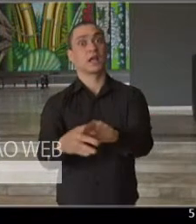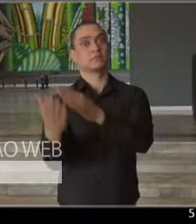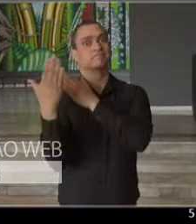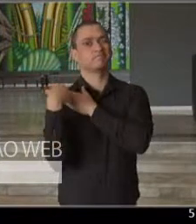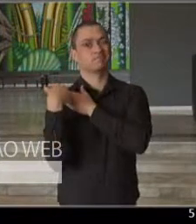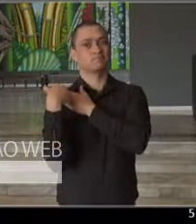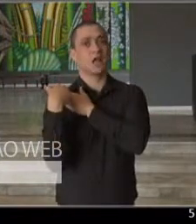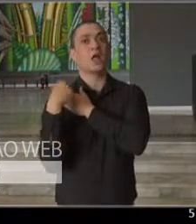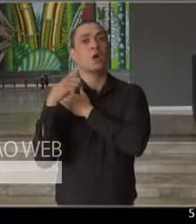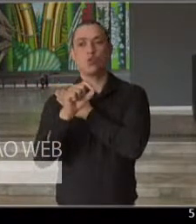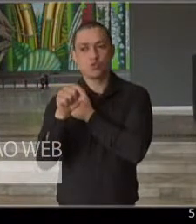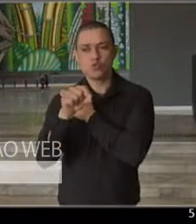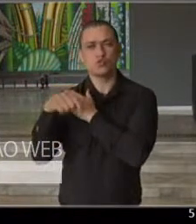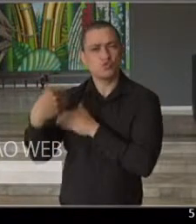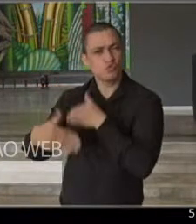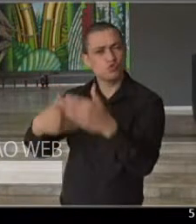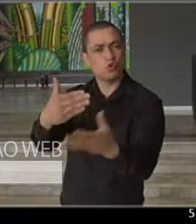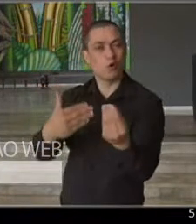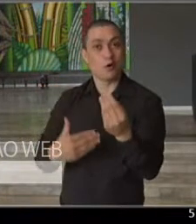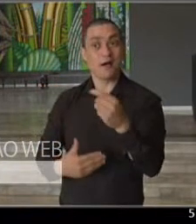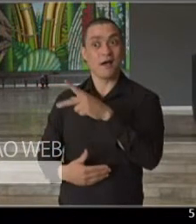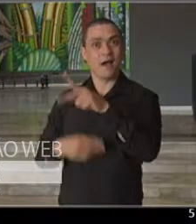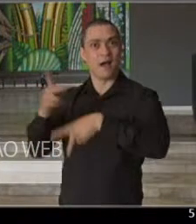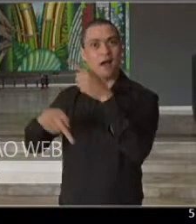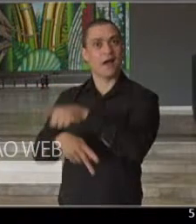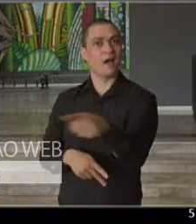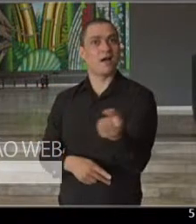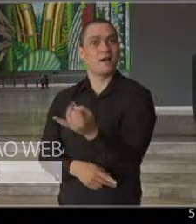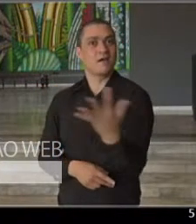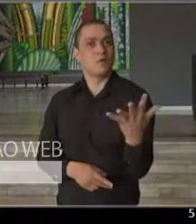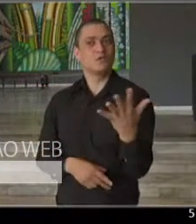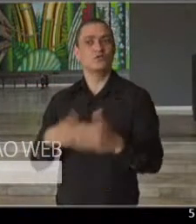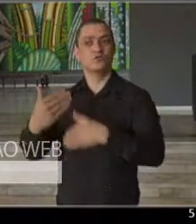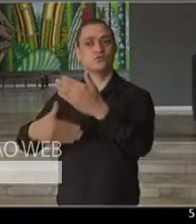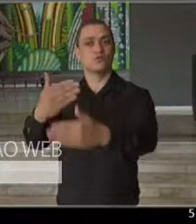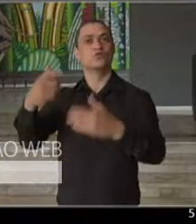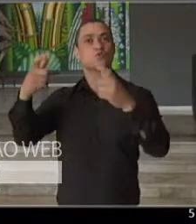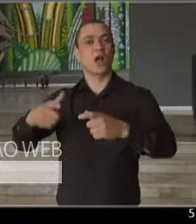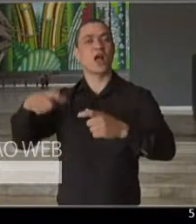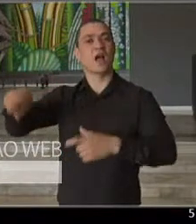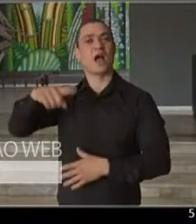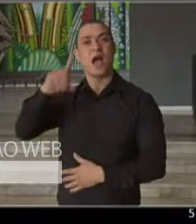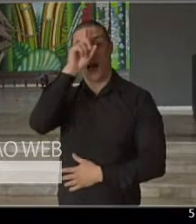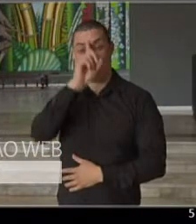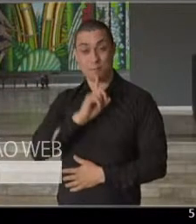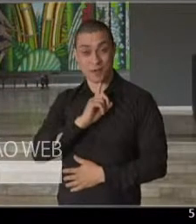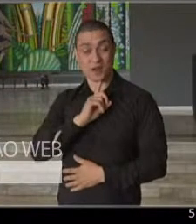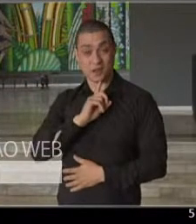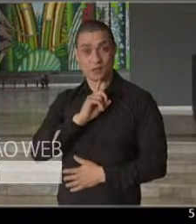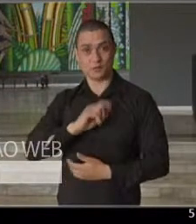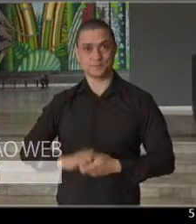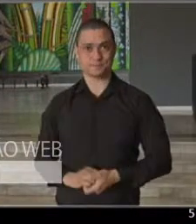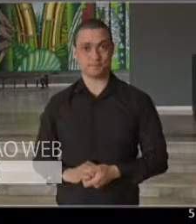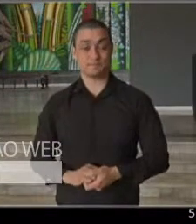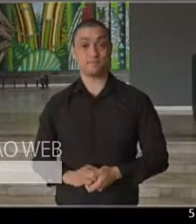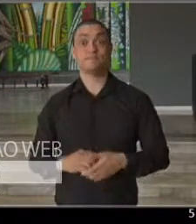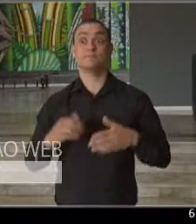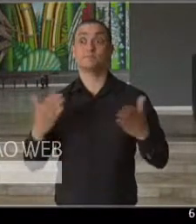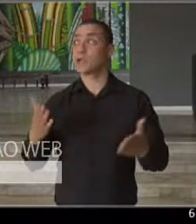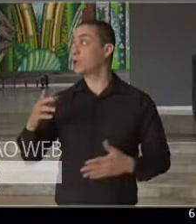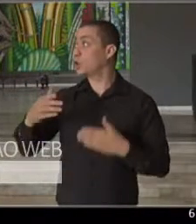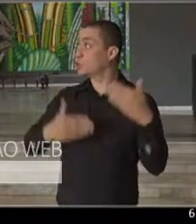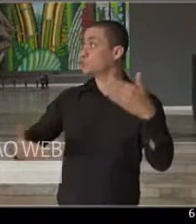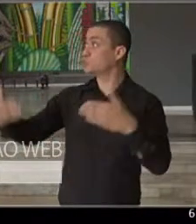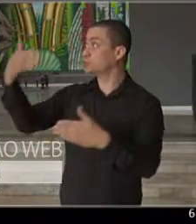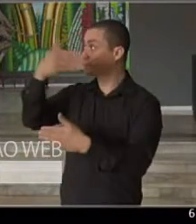nós vemos a evolução do percentual da população na fase amarela, na fase de flexibilização. Na próxima